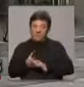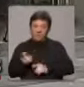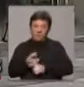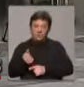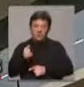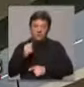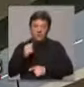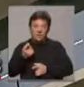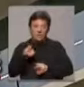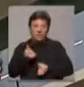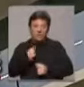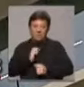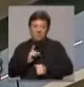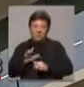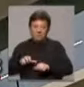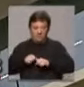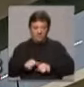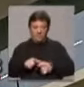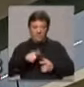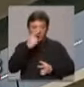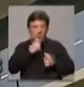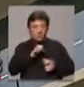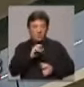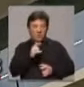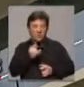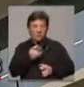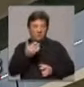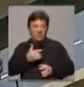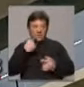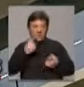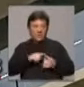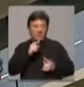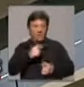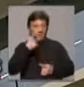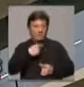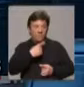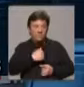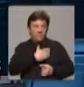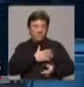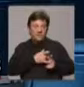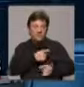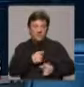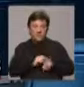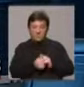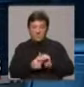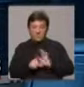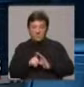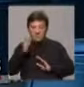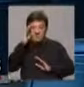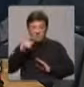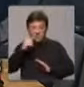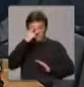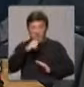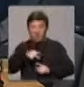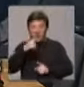apropriação indevida de dinheiro as pessoas coletivas de direito público incluindo entidades públicas empresariais as mudanças na lei preveem a figura do